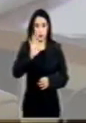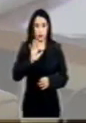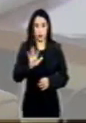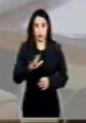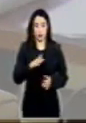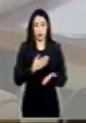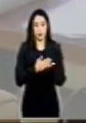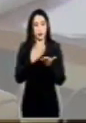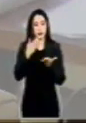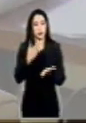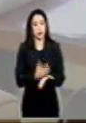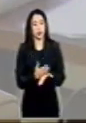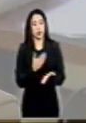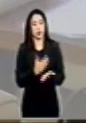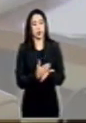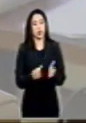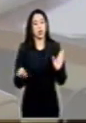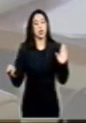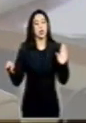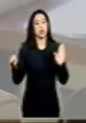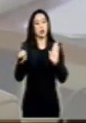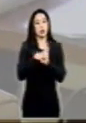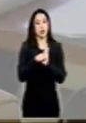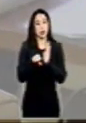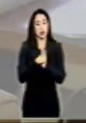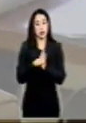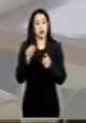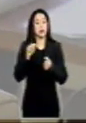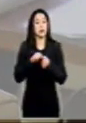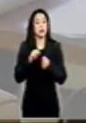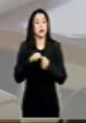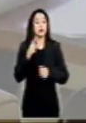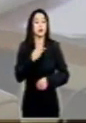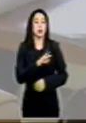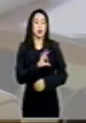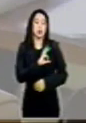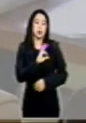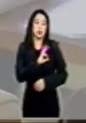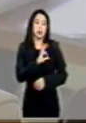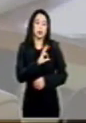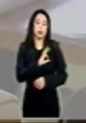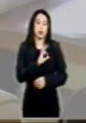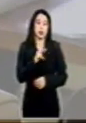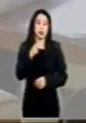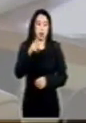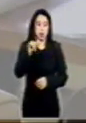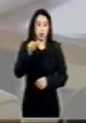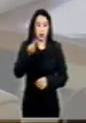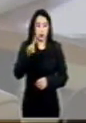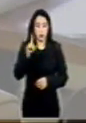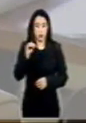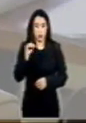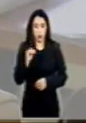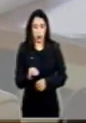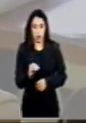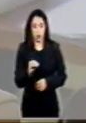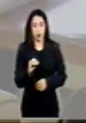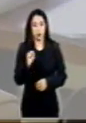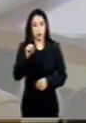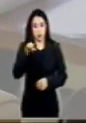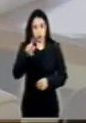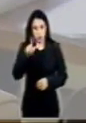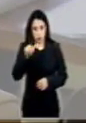mediante notícia-crime formulada pelo policial legislativo Paulo Igor Bosco Silva. Na ocasião,